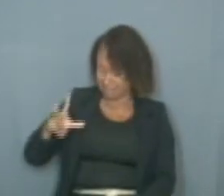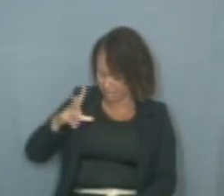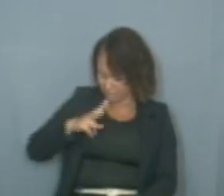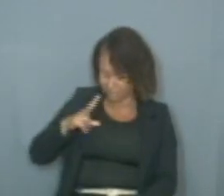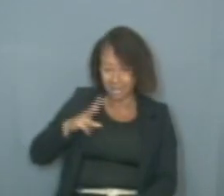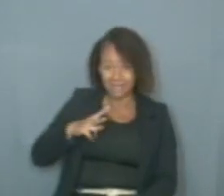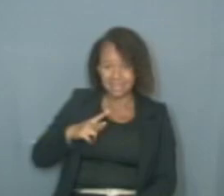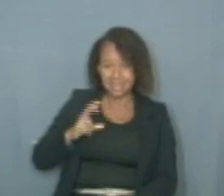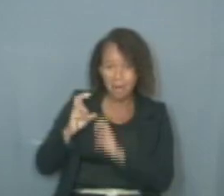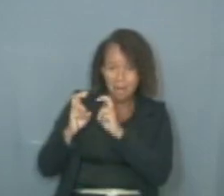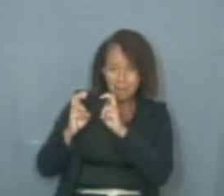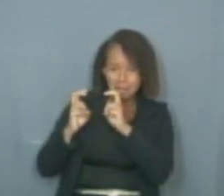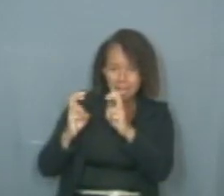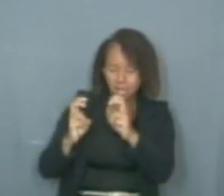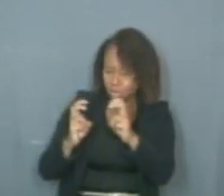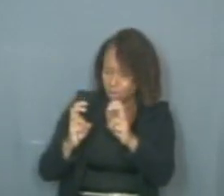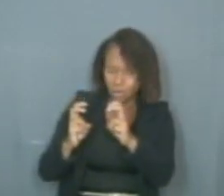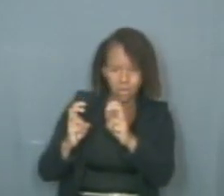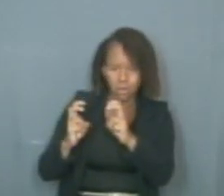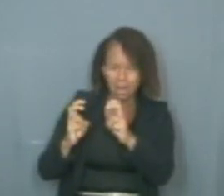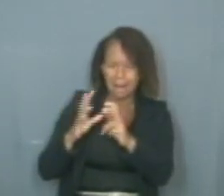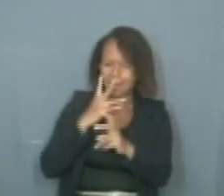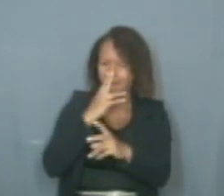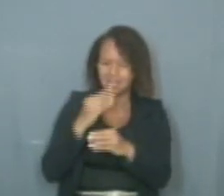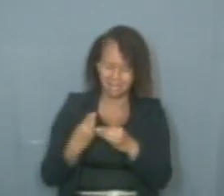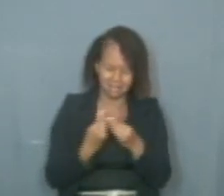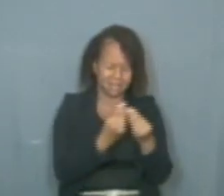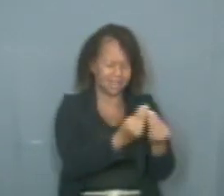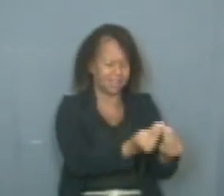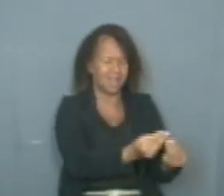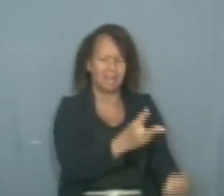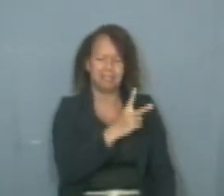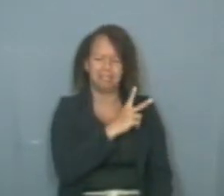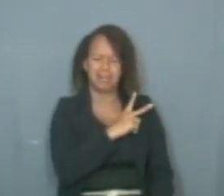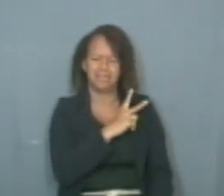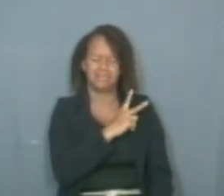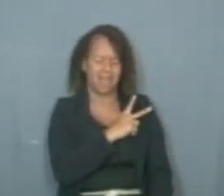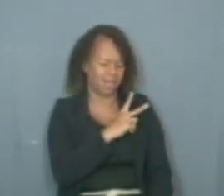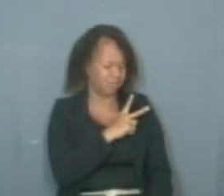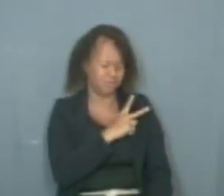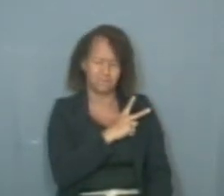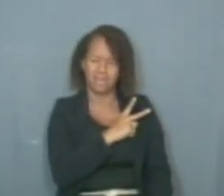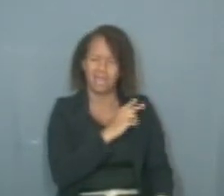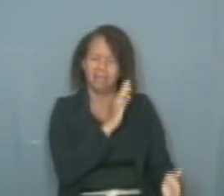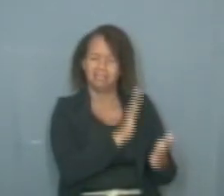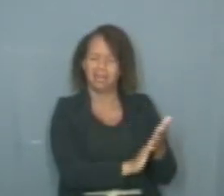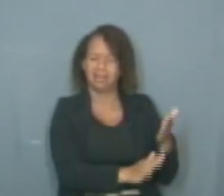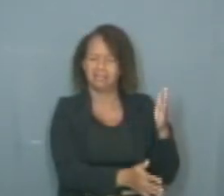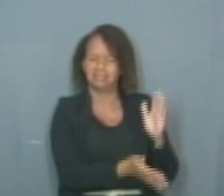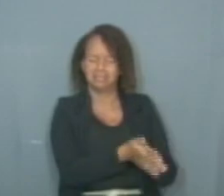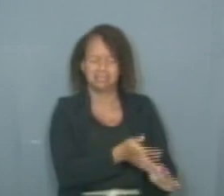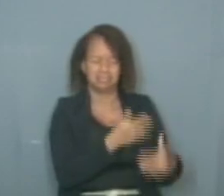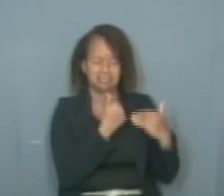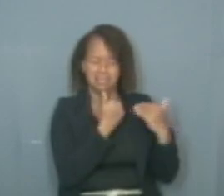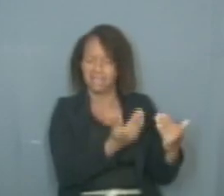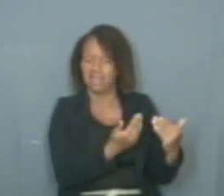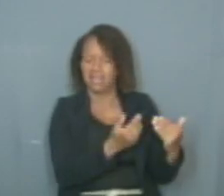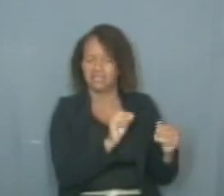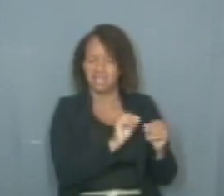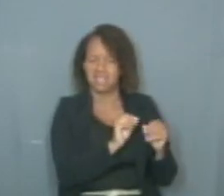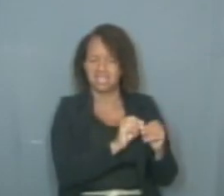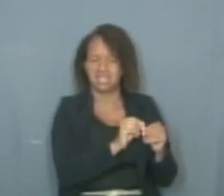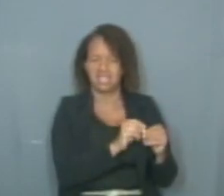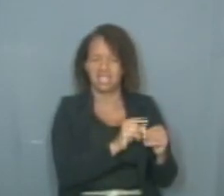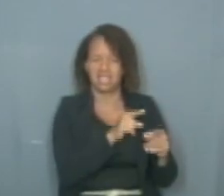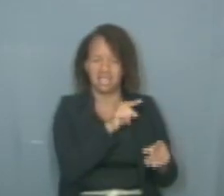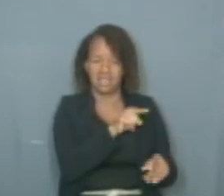o metrô é entregá-lo à iniciativa privada e fazer com que ele